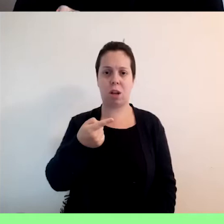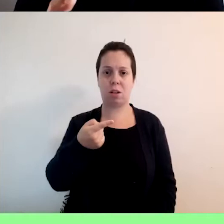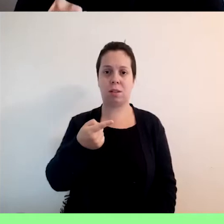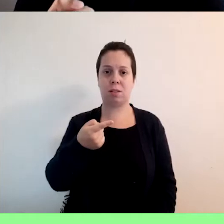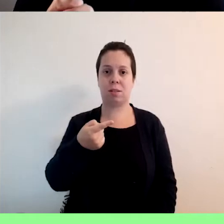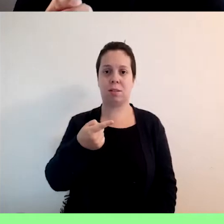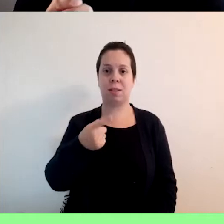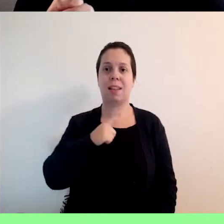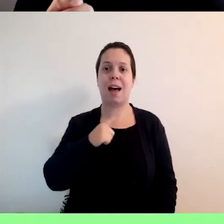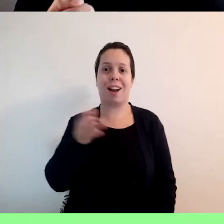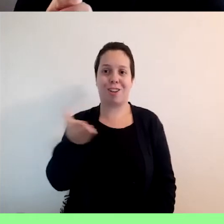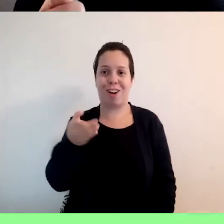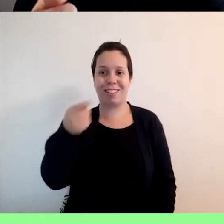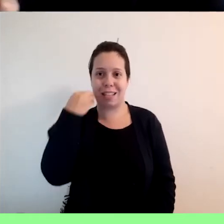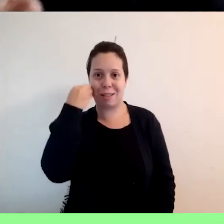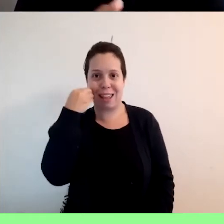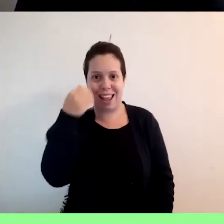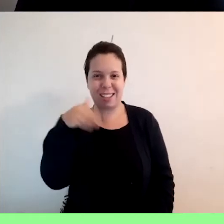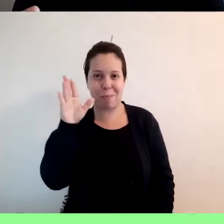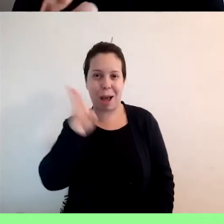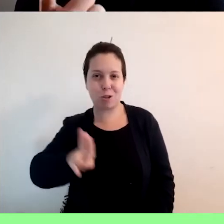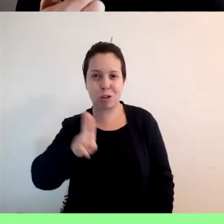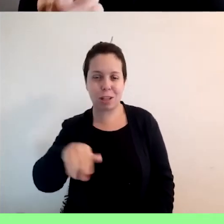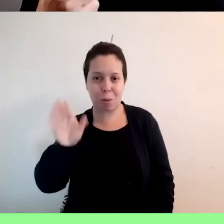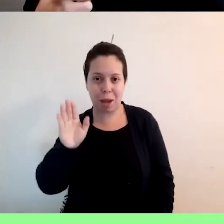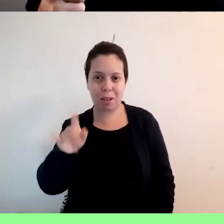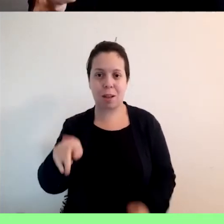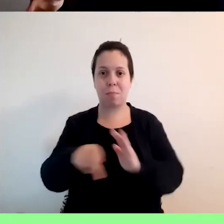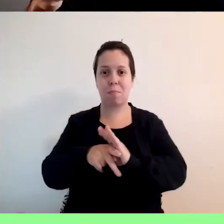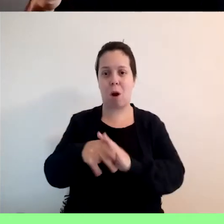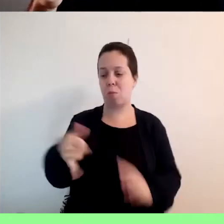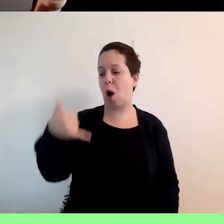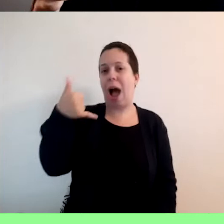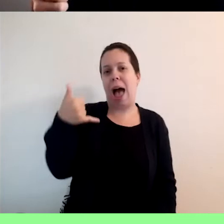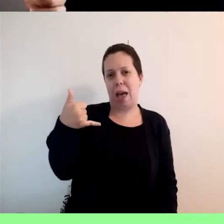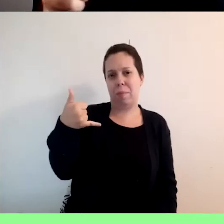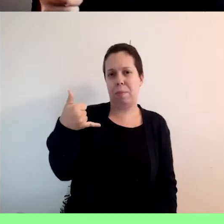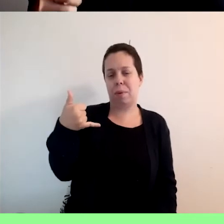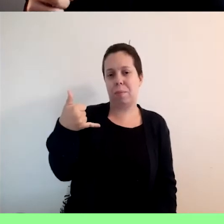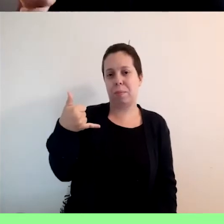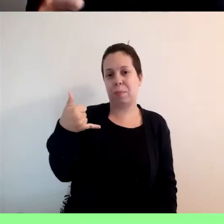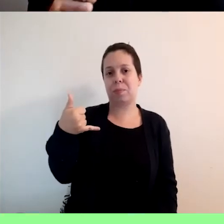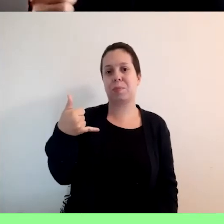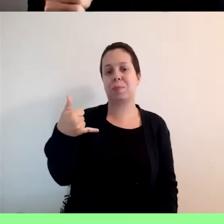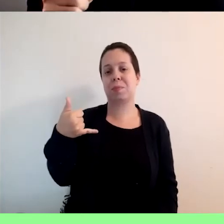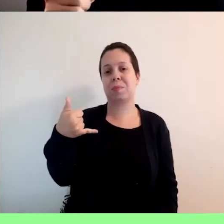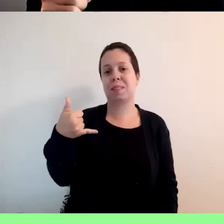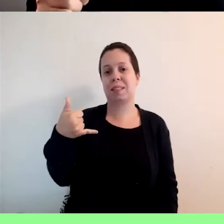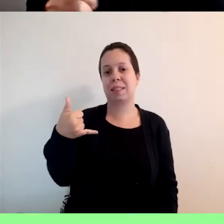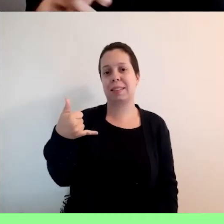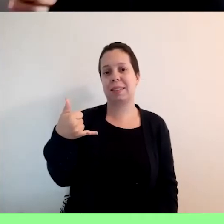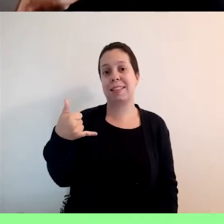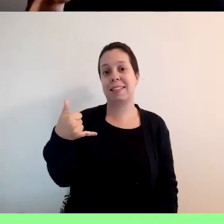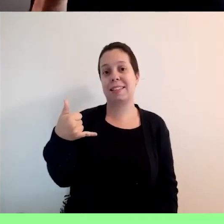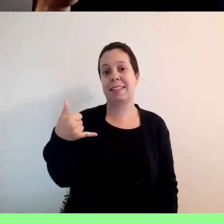usando mais. Na versão mobile, né? Versão celular, a maior parte deles a gente usa com